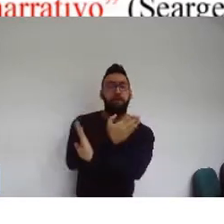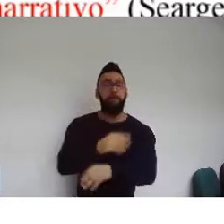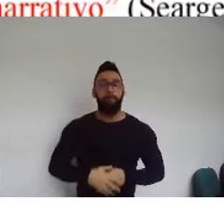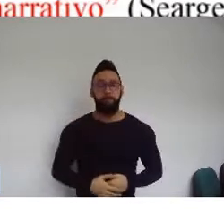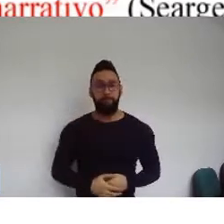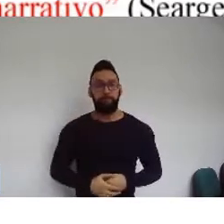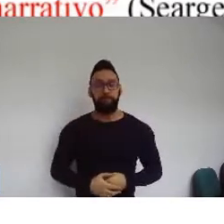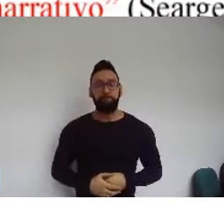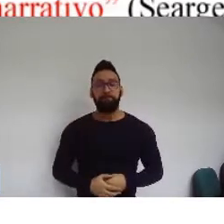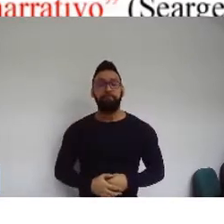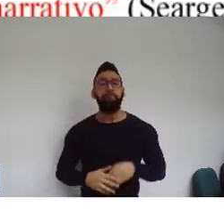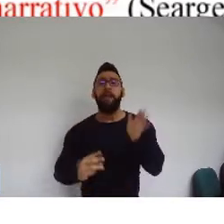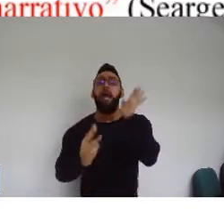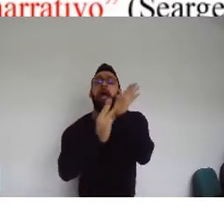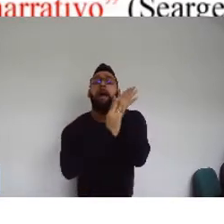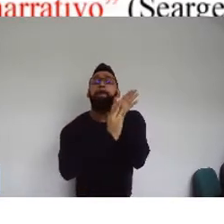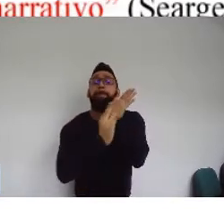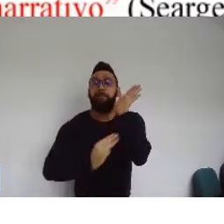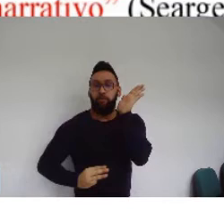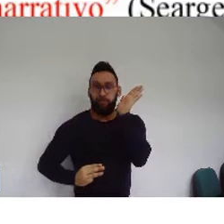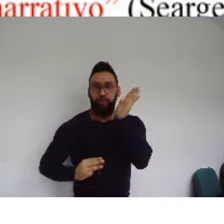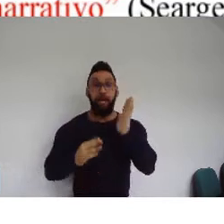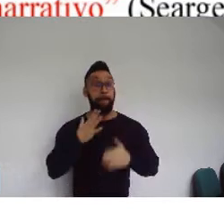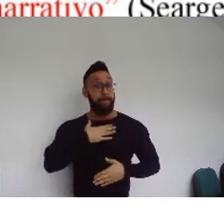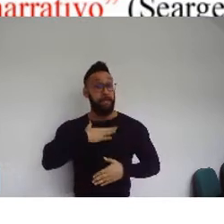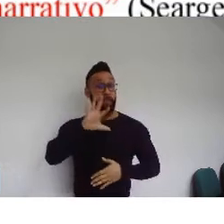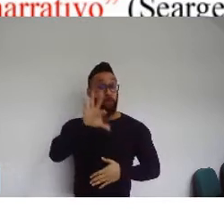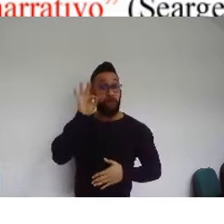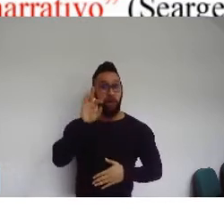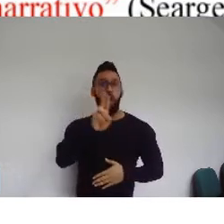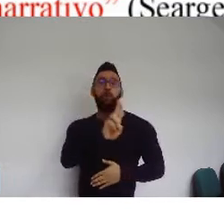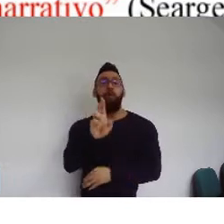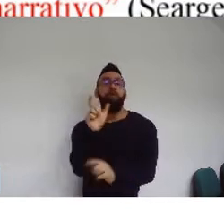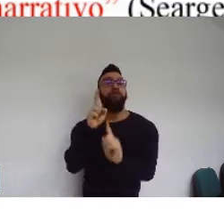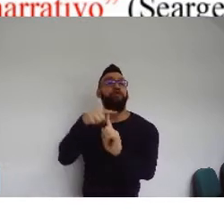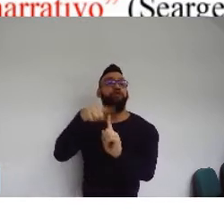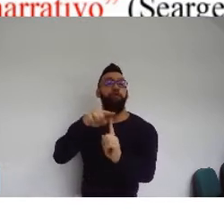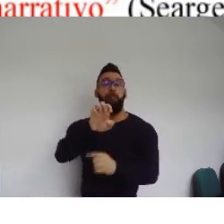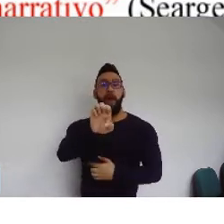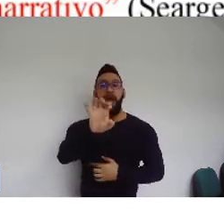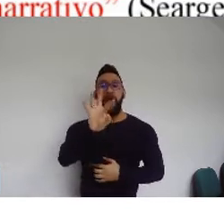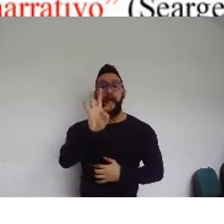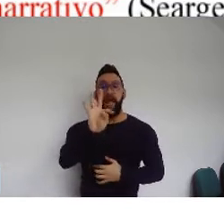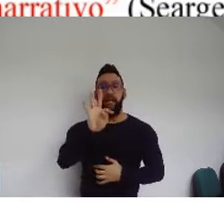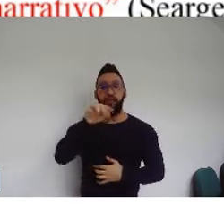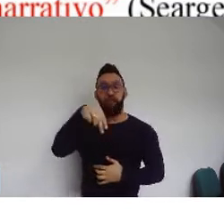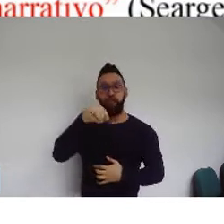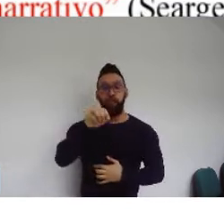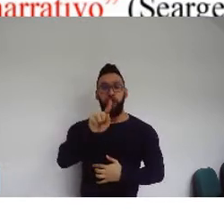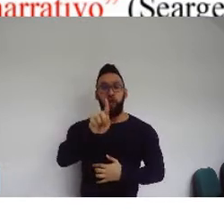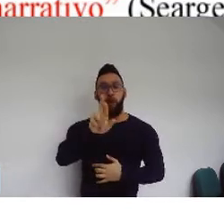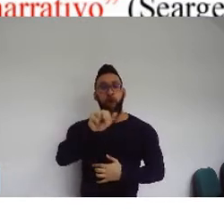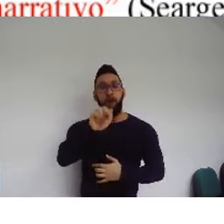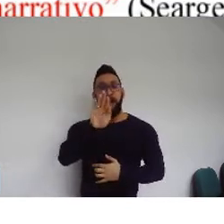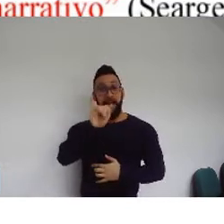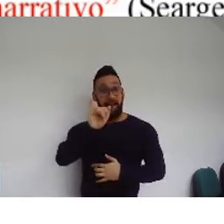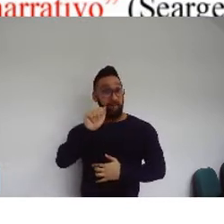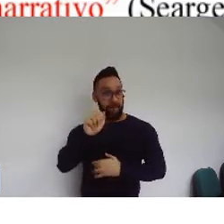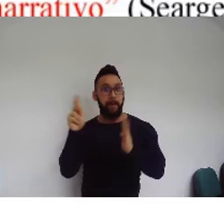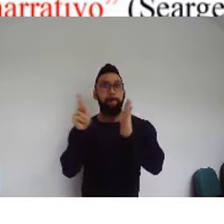né, que é um tipo de trabalho etnográfico que o Ian